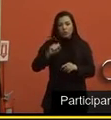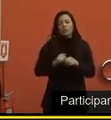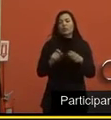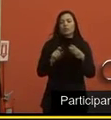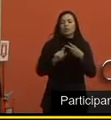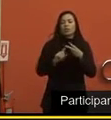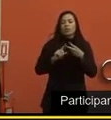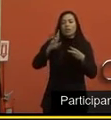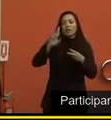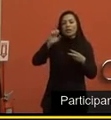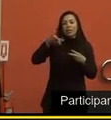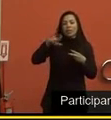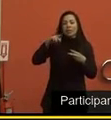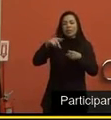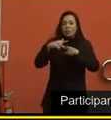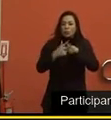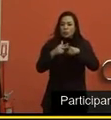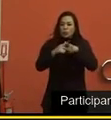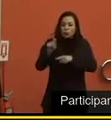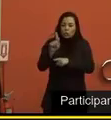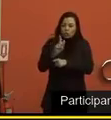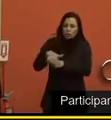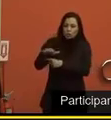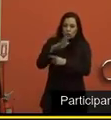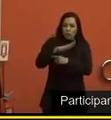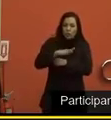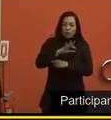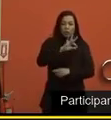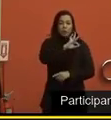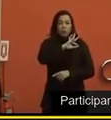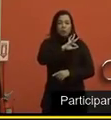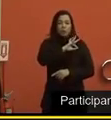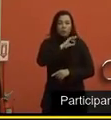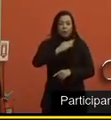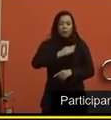Ferreira, corregedor-geral da Polícia Militar do Estado do Rio de Janeiro.